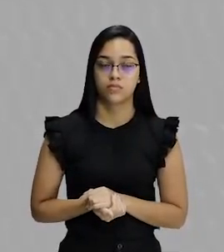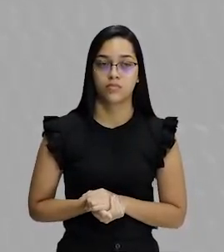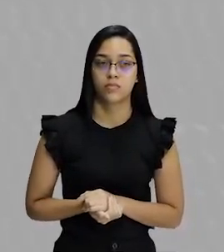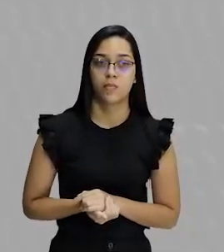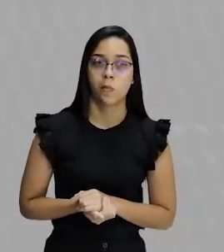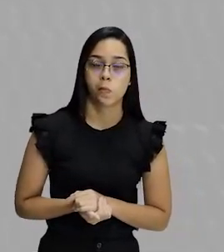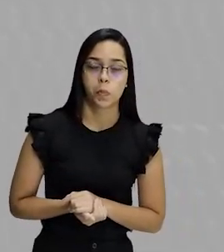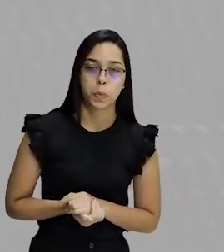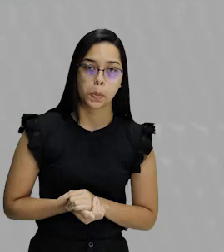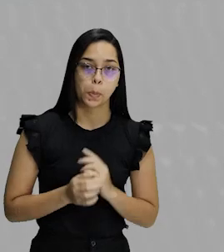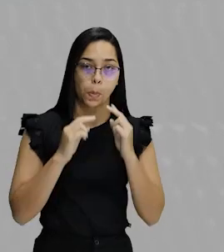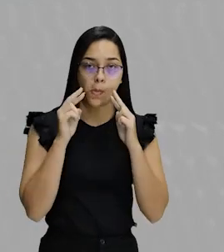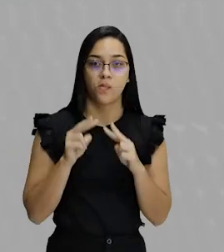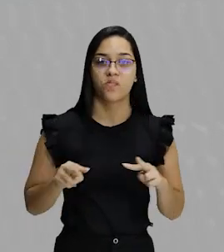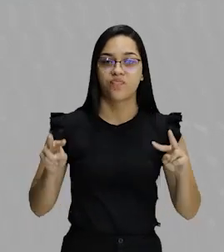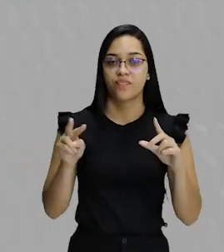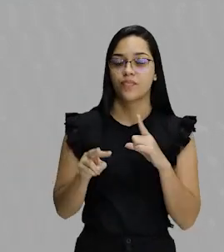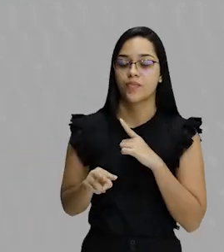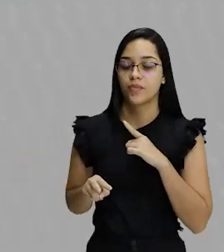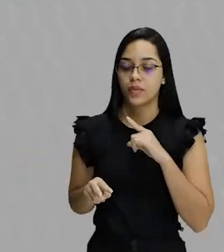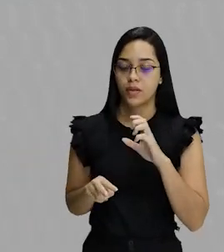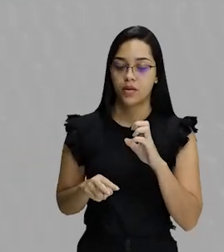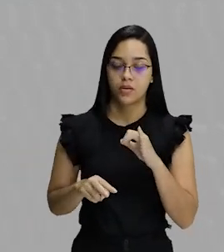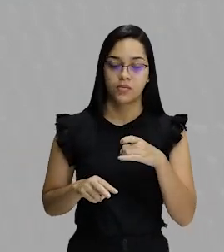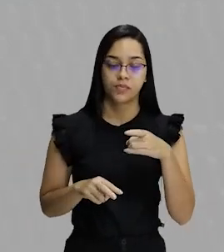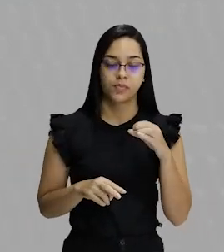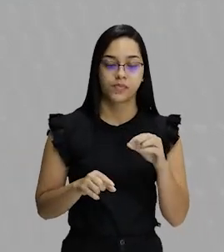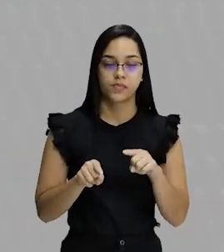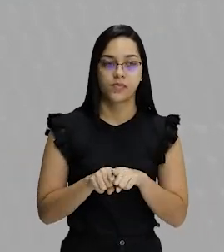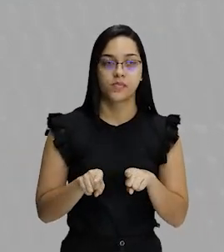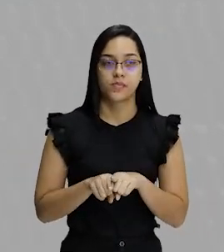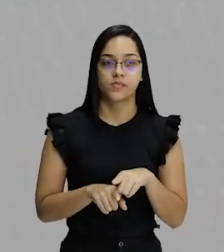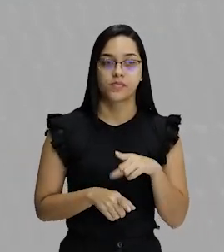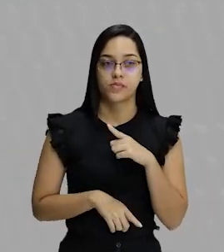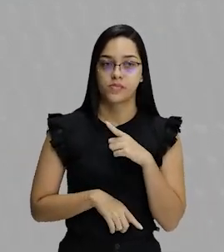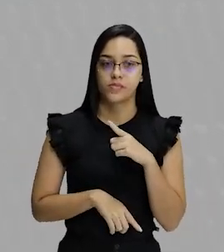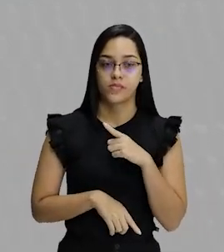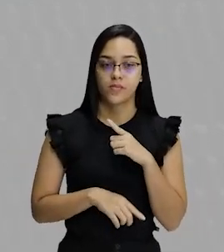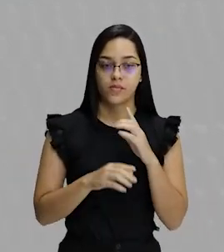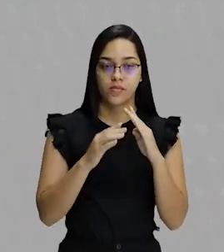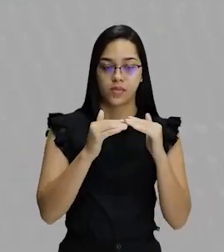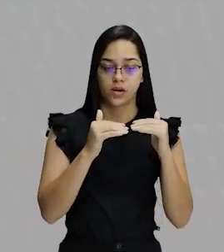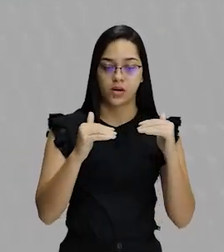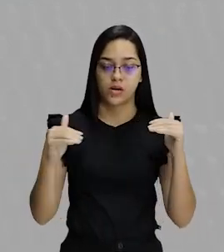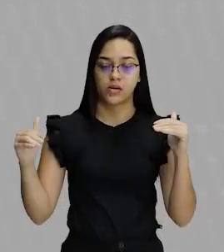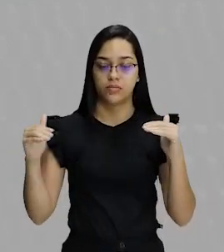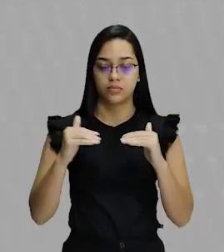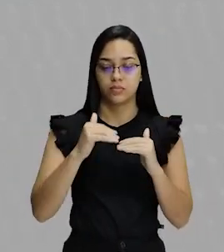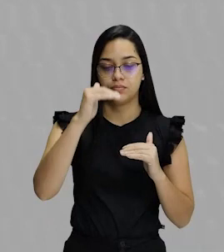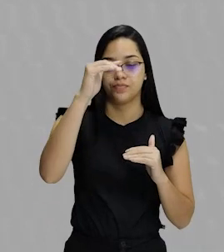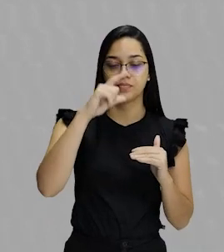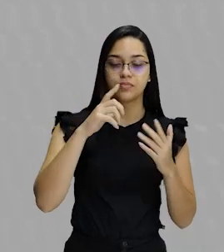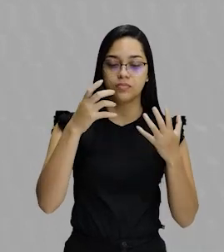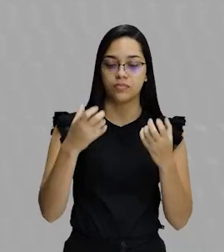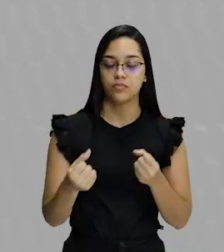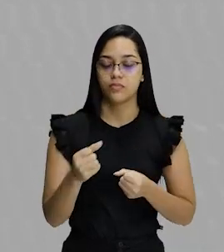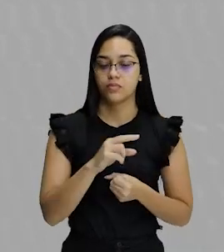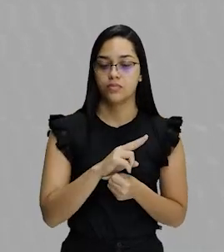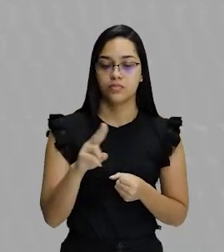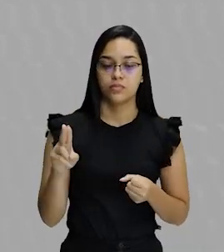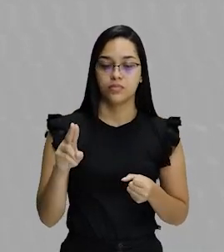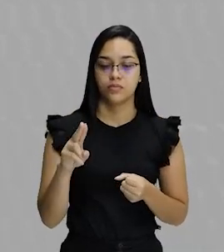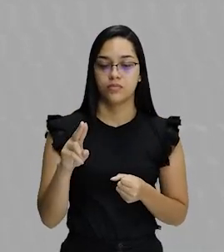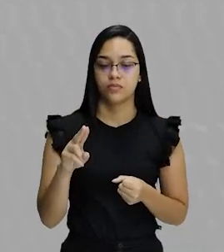cartesiano. Olha só, esse eixo aqui, esse eixo horizontal, ele recebe o nome de eixo